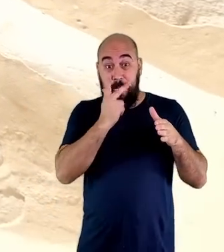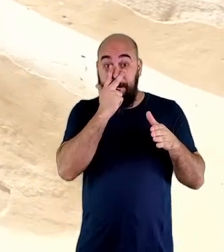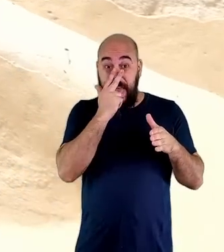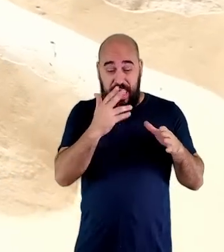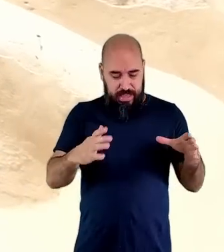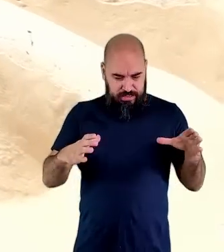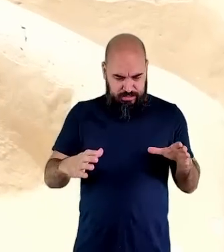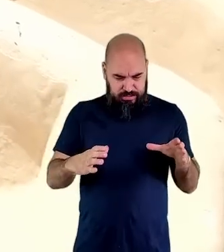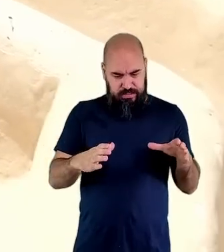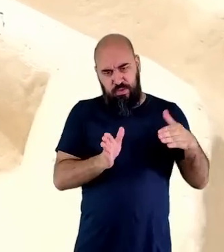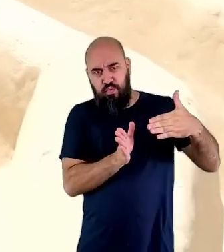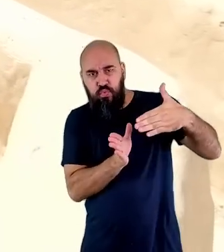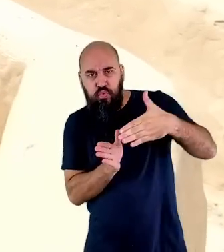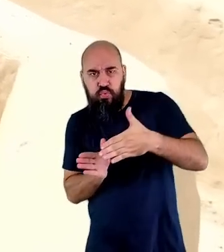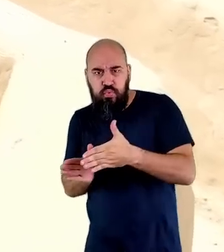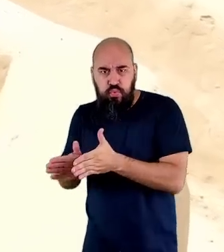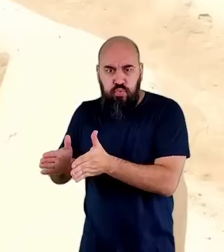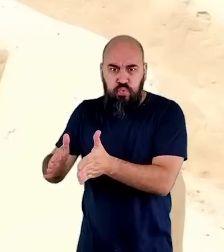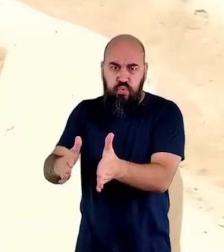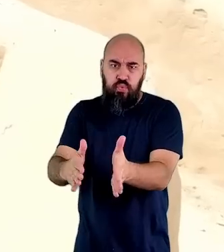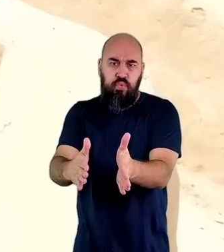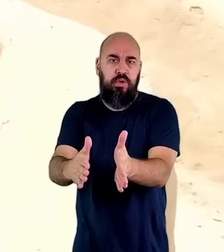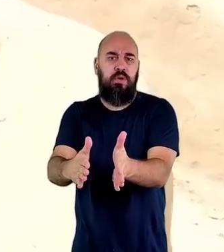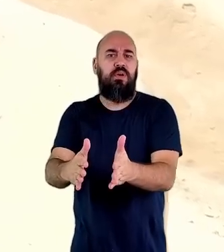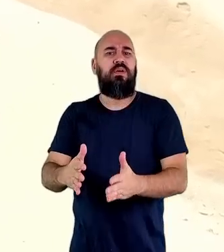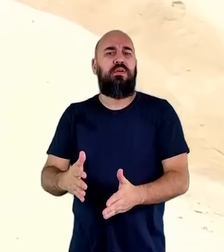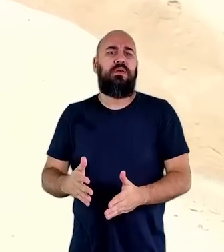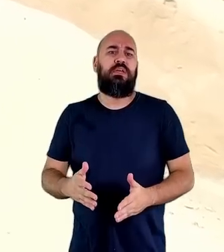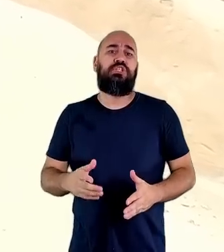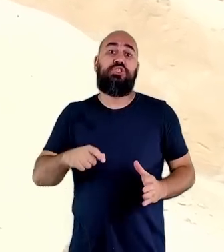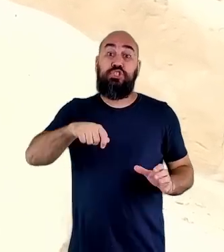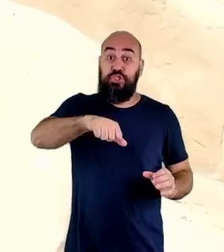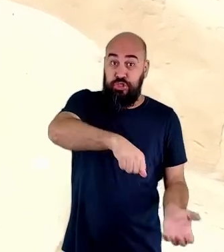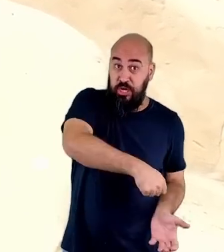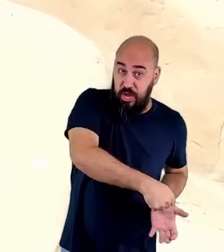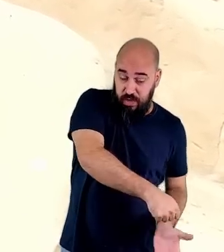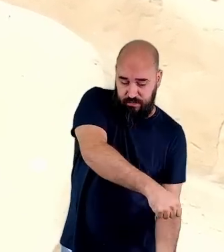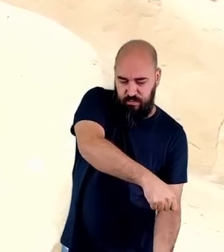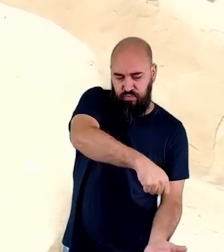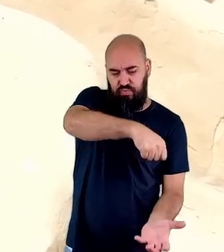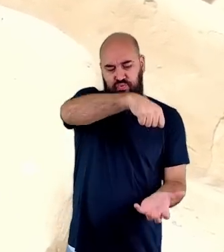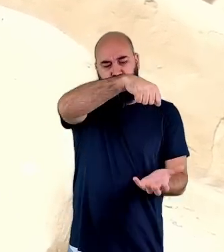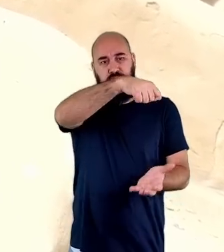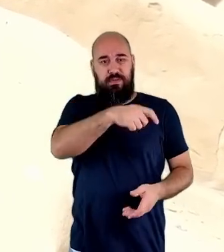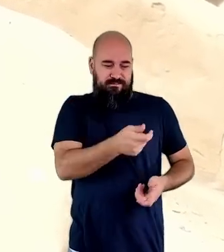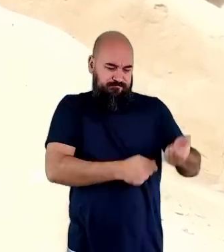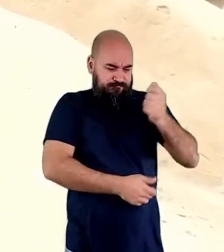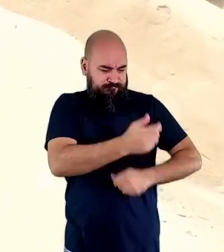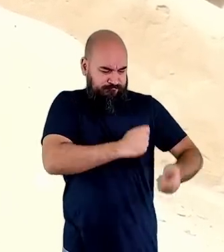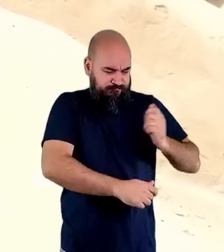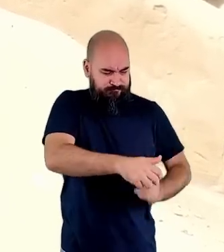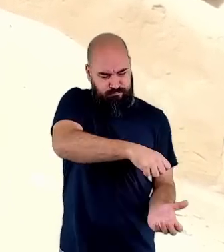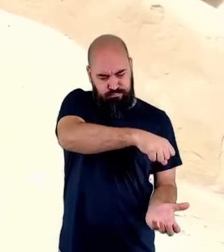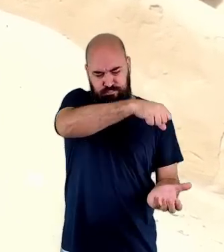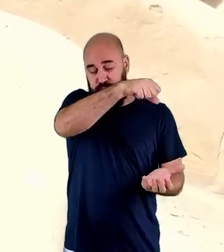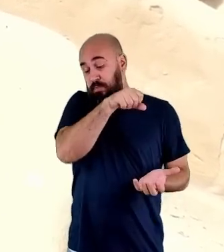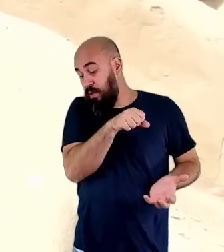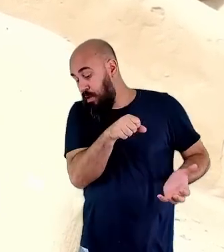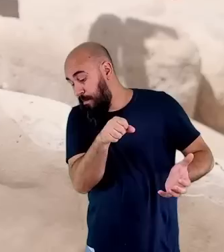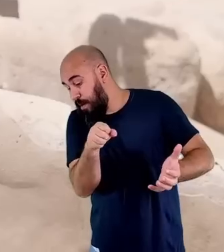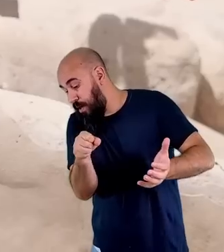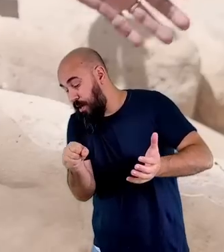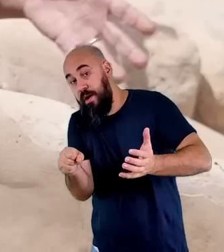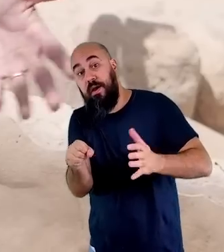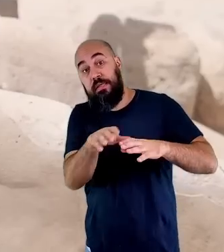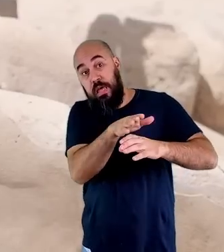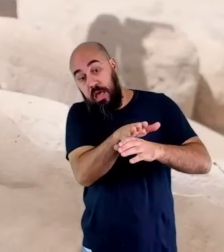hoje, evidentemente, ela está feita como se fosse num cimento. Você tirava a água daqui de dentro, jogava a água